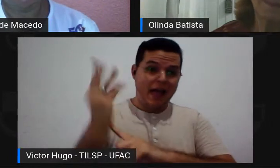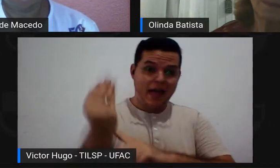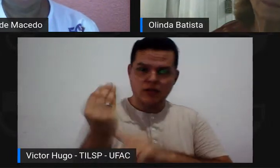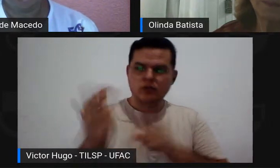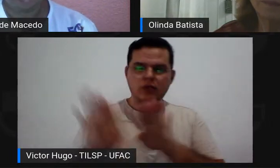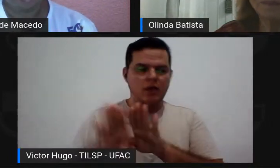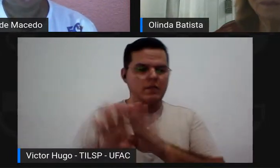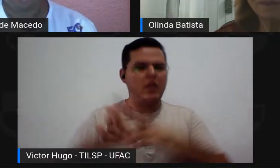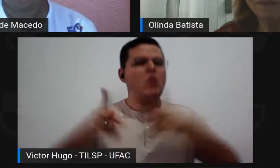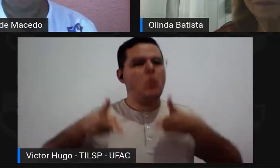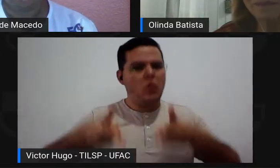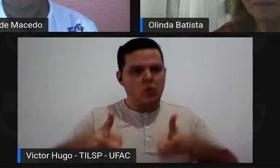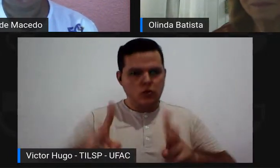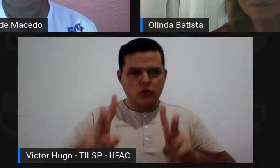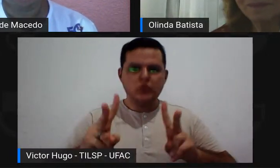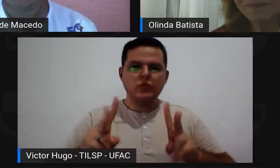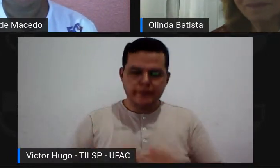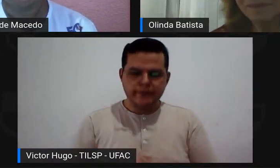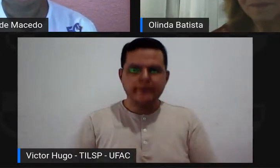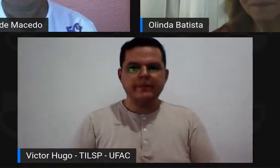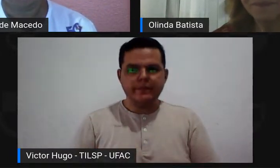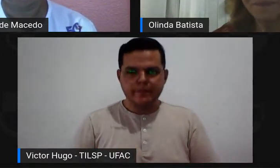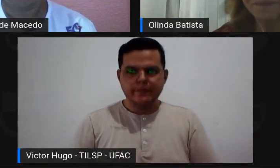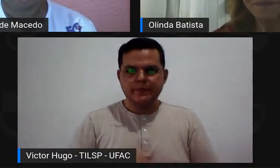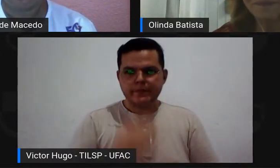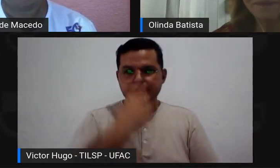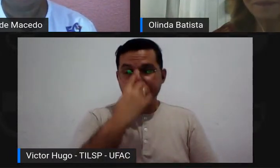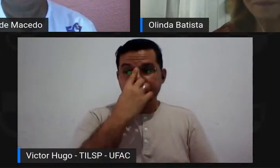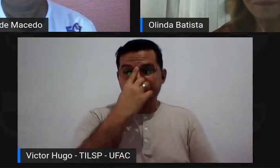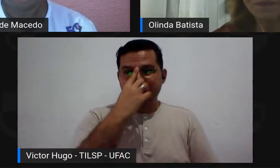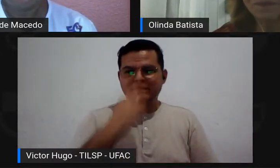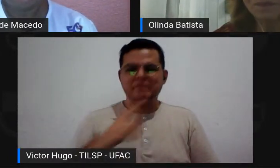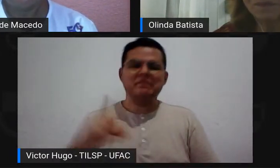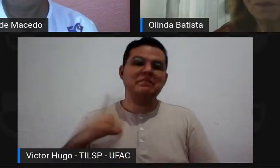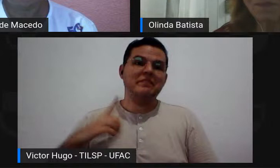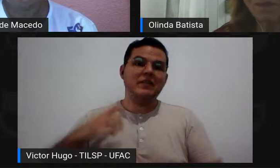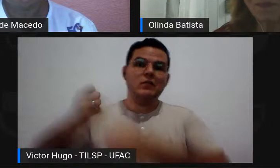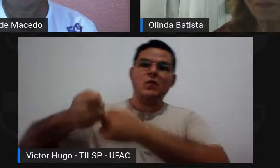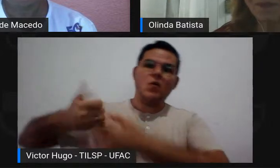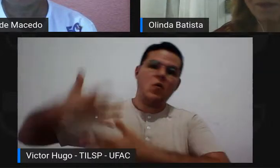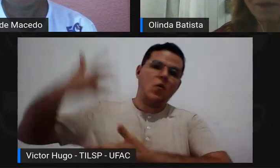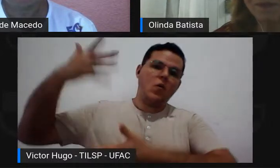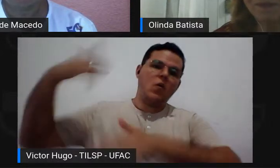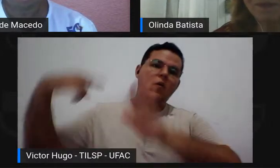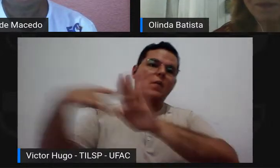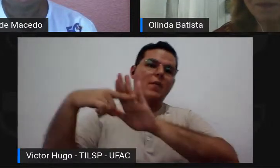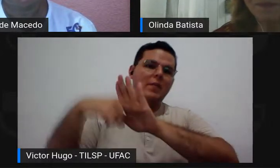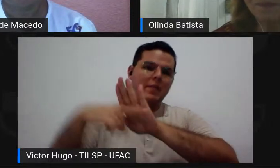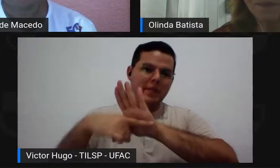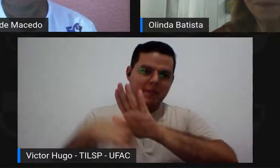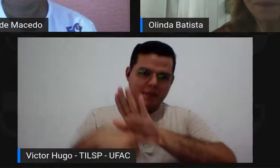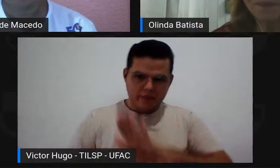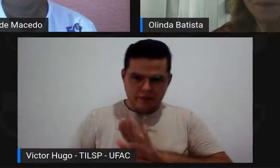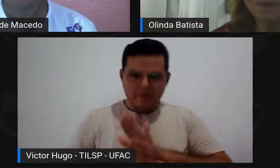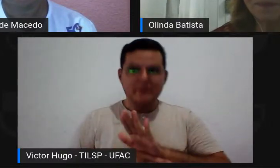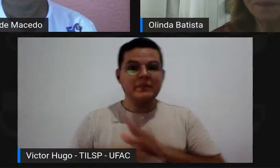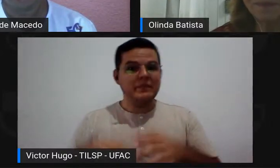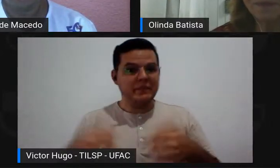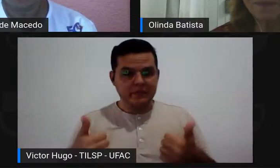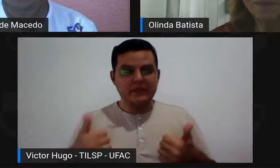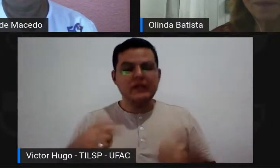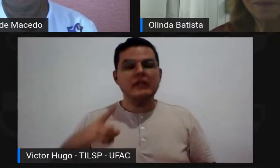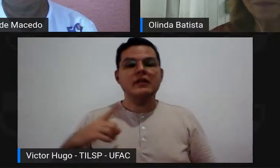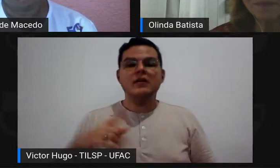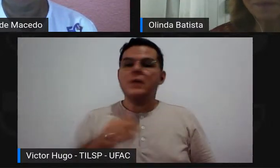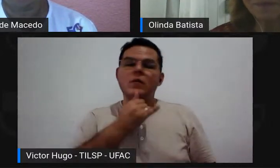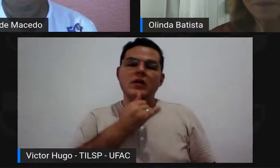Professora, tem muitas perguntas para a senhora, claro, né? Nós queremos saber, a Rosilene, por exemplo, está dizendo